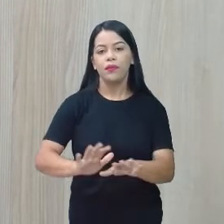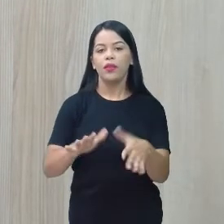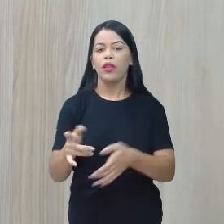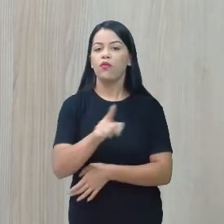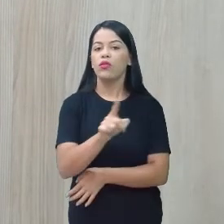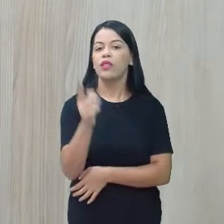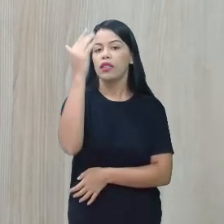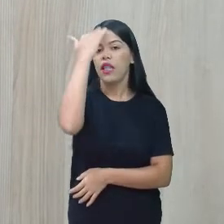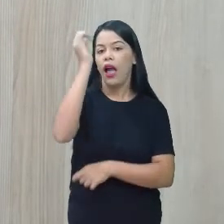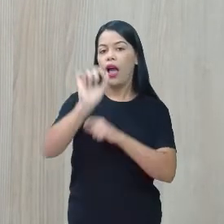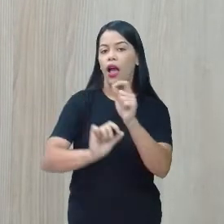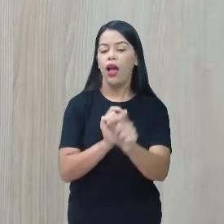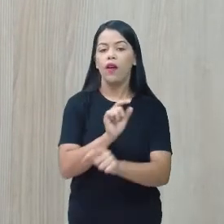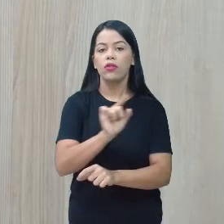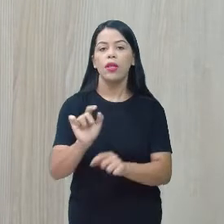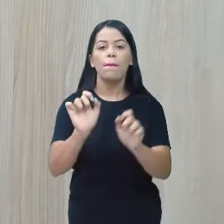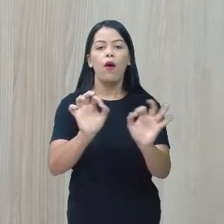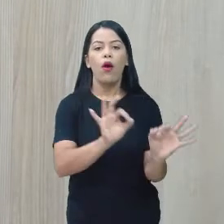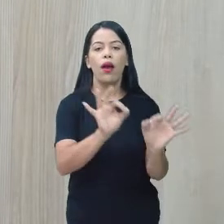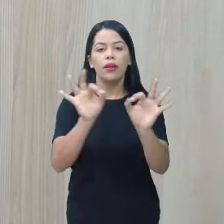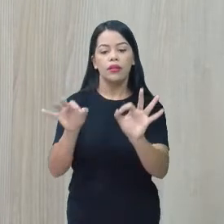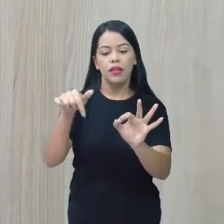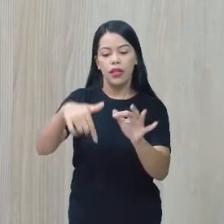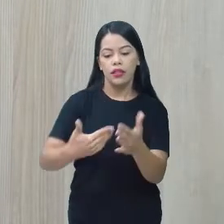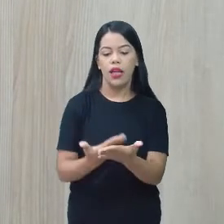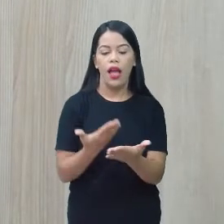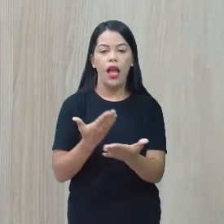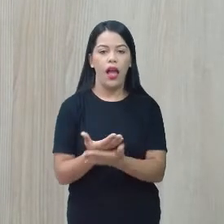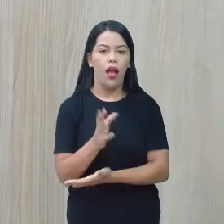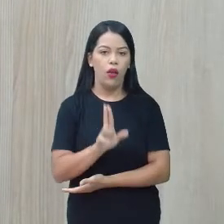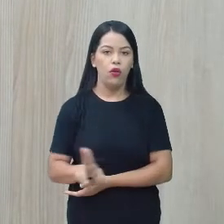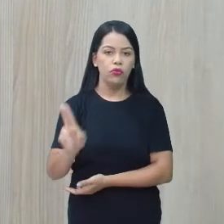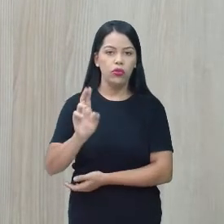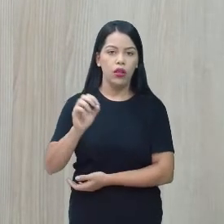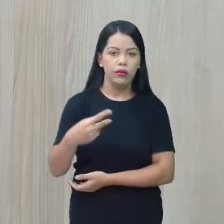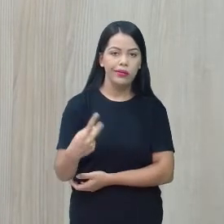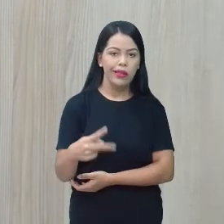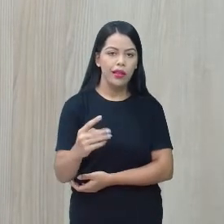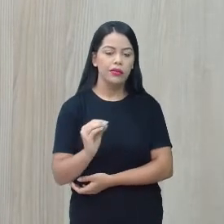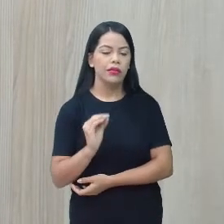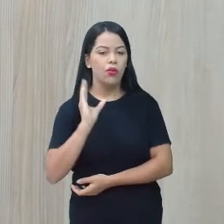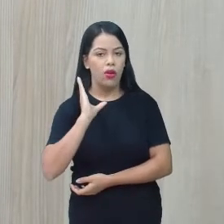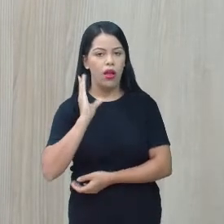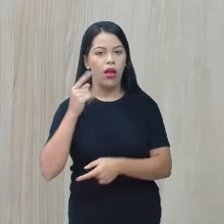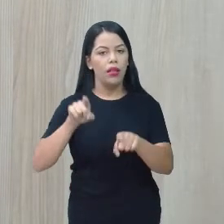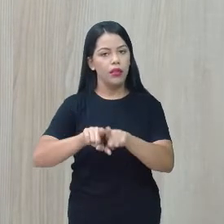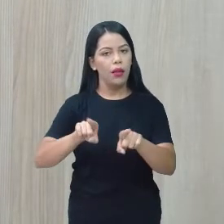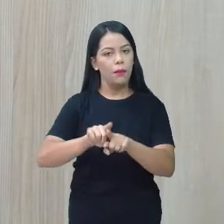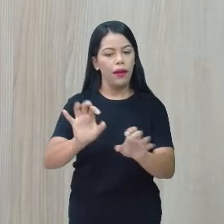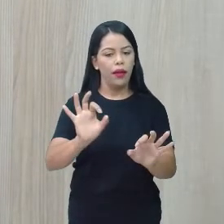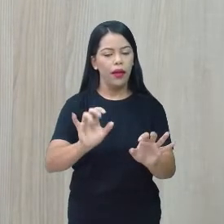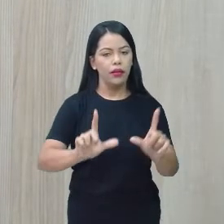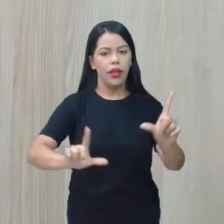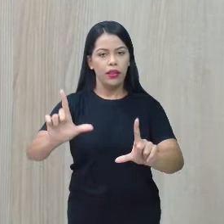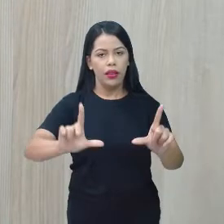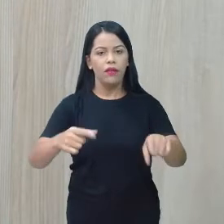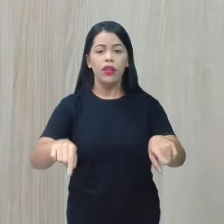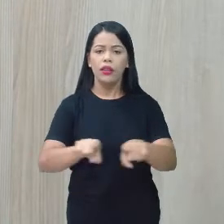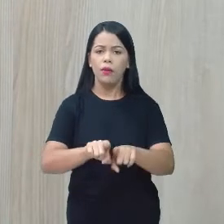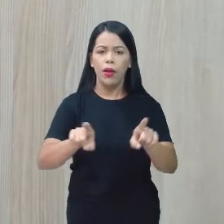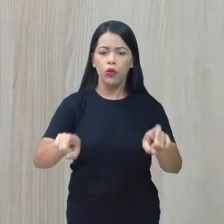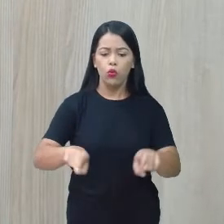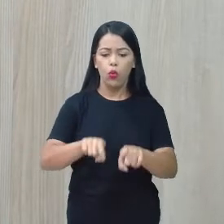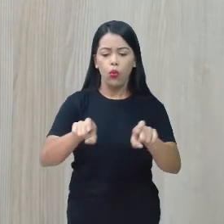Você sabe que você pode assistir essa aula através do celular, tá bom? Através da TV também ou através de um